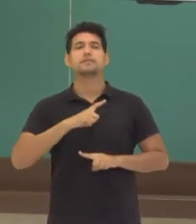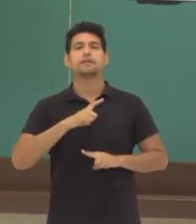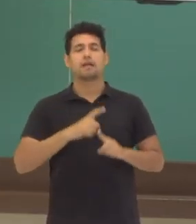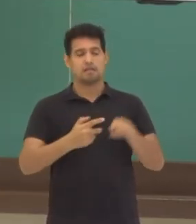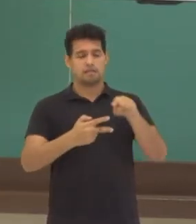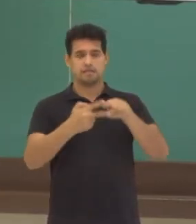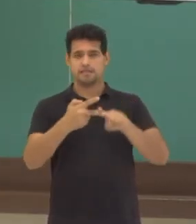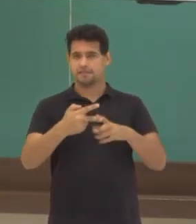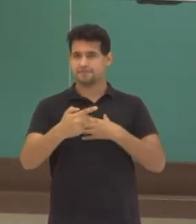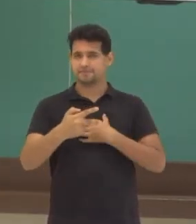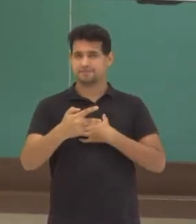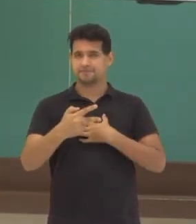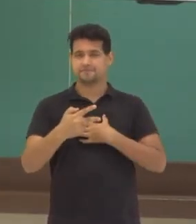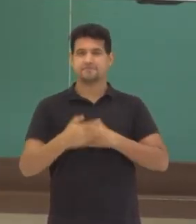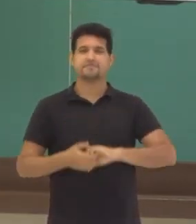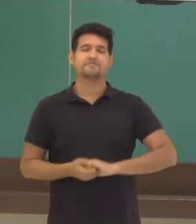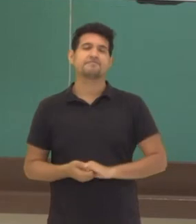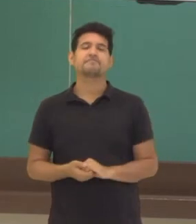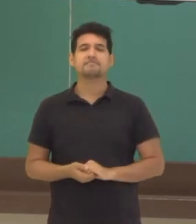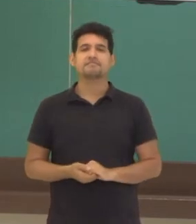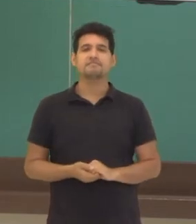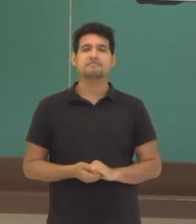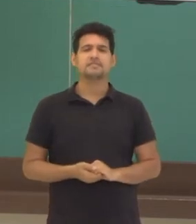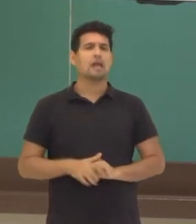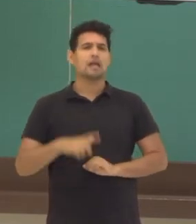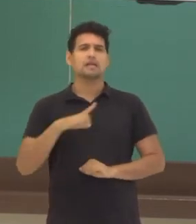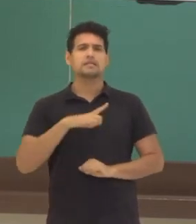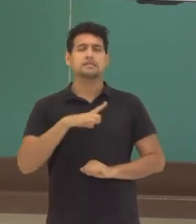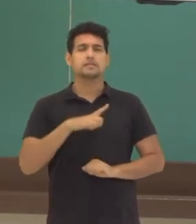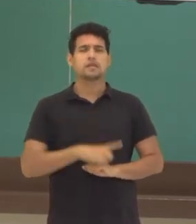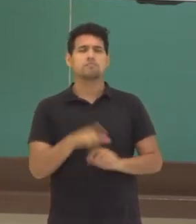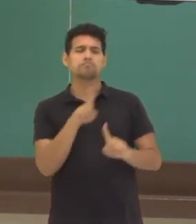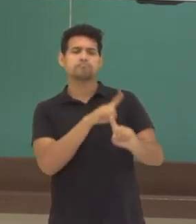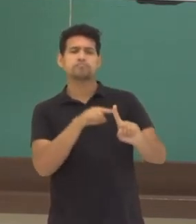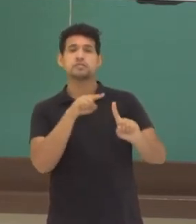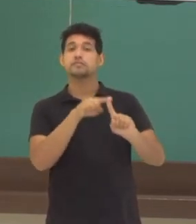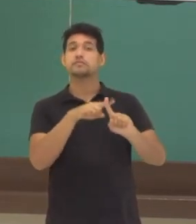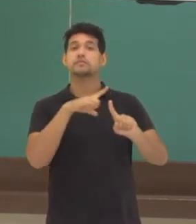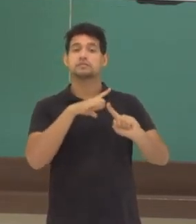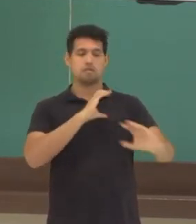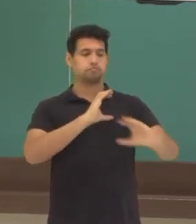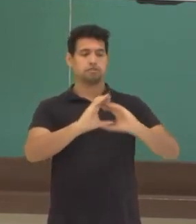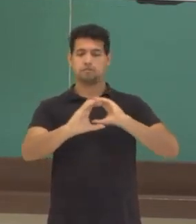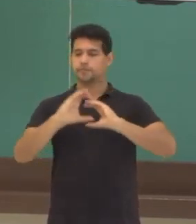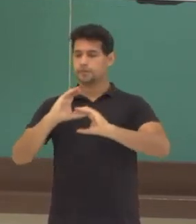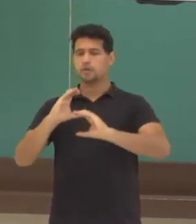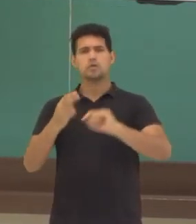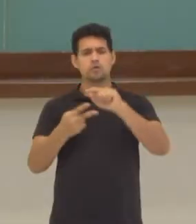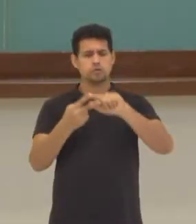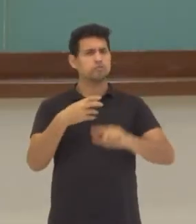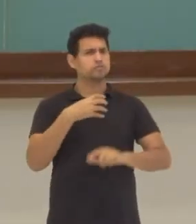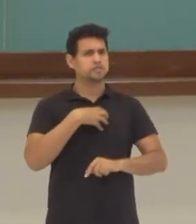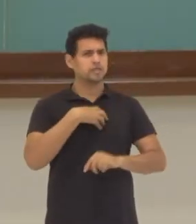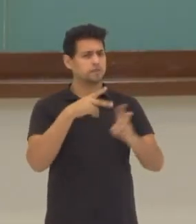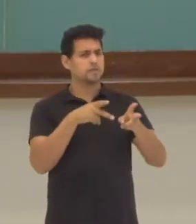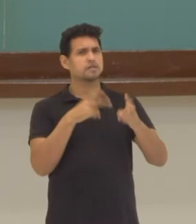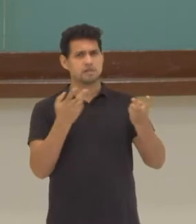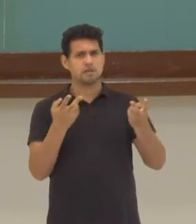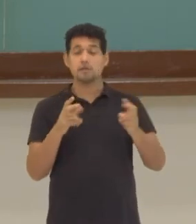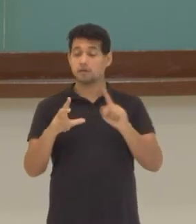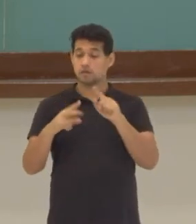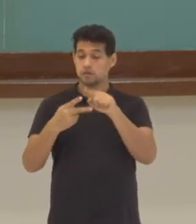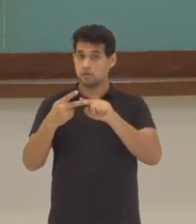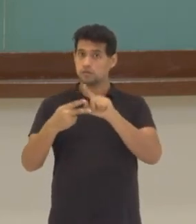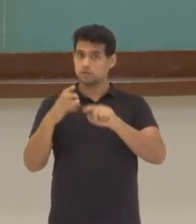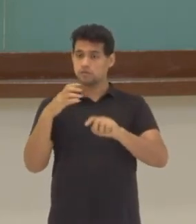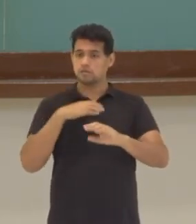duas situações, beleza? Elas possuem intuito de comunicar. Então, as duas formas, veja, as duas formas têm o